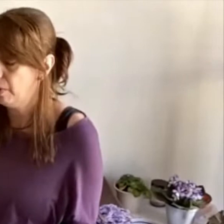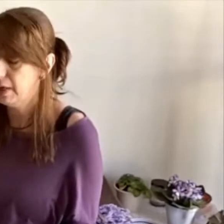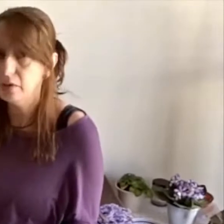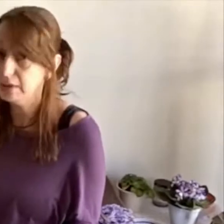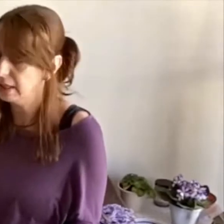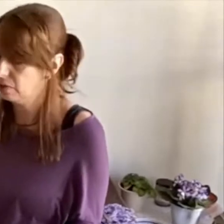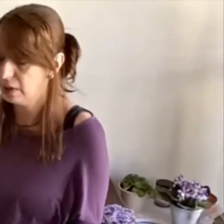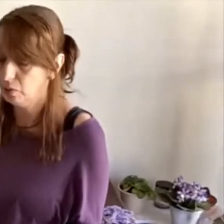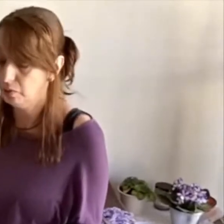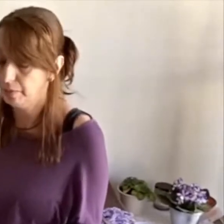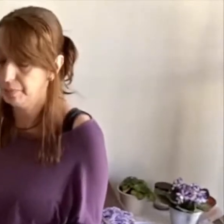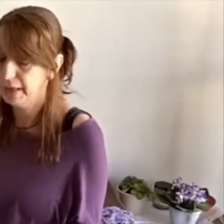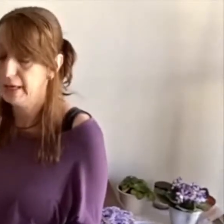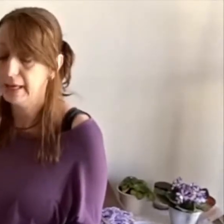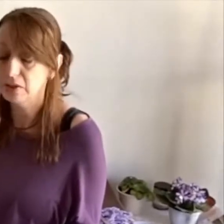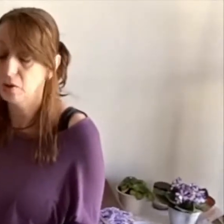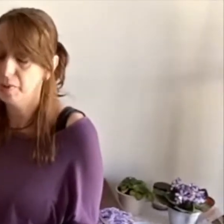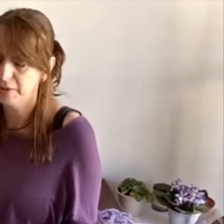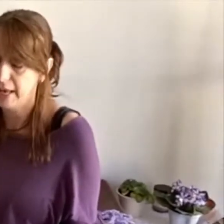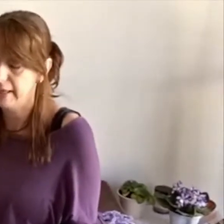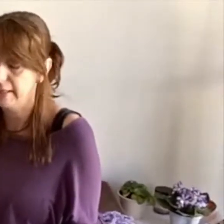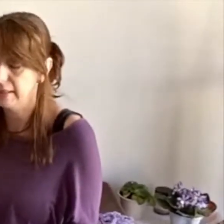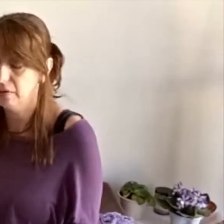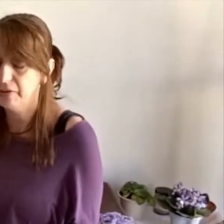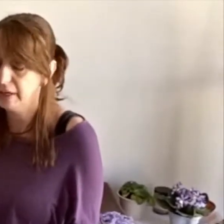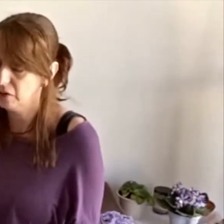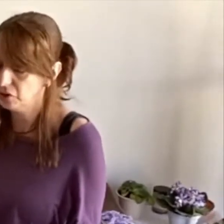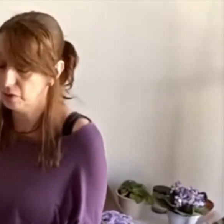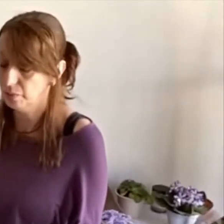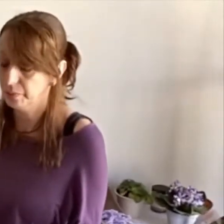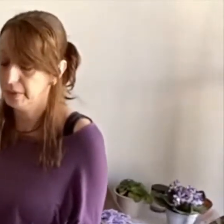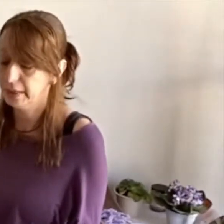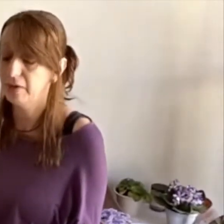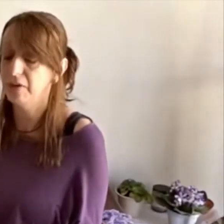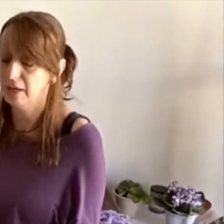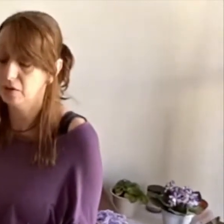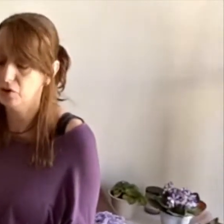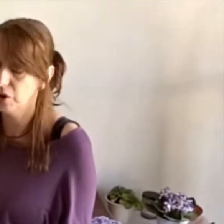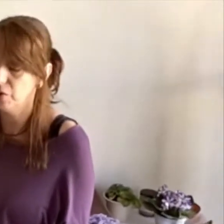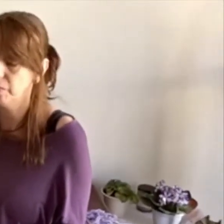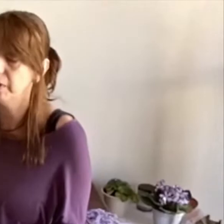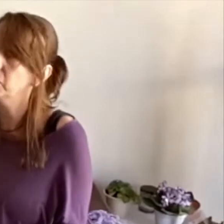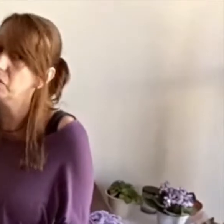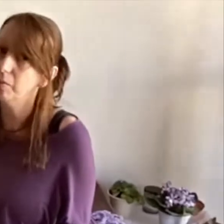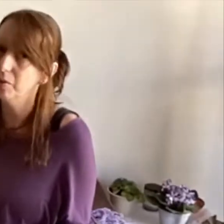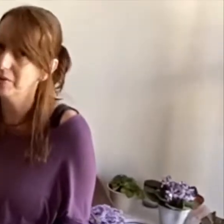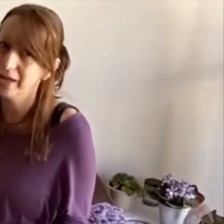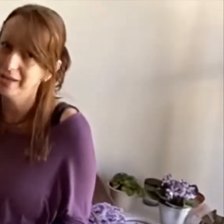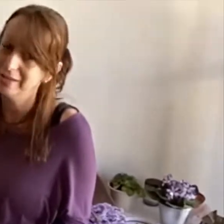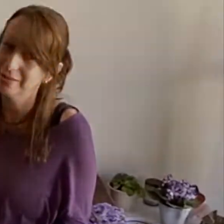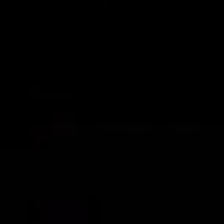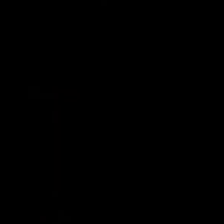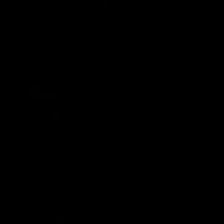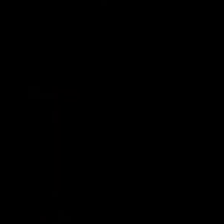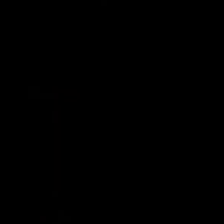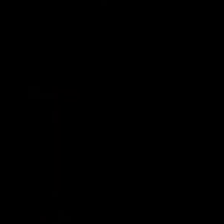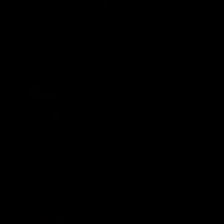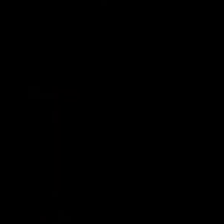põe anel e não se calça luva. Quem sobe aos ares não fica no chão. Quem fica no chão não sobe aos